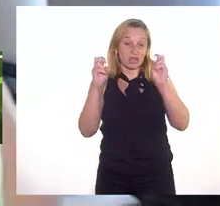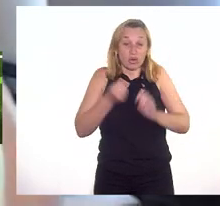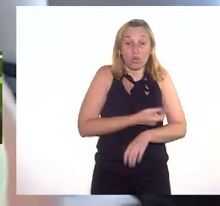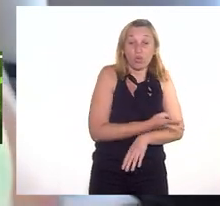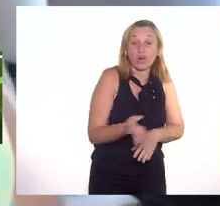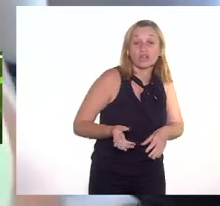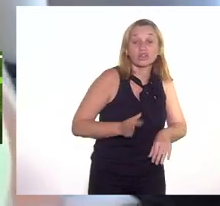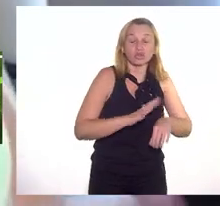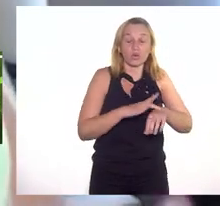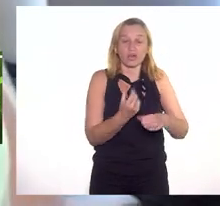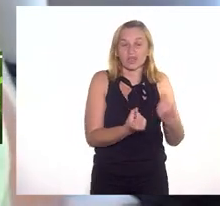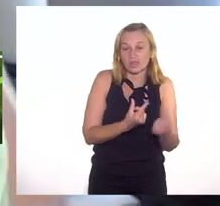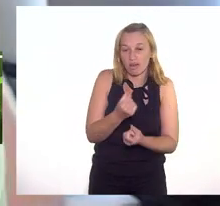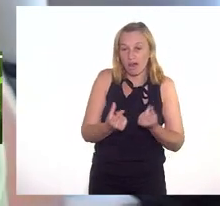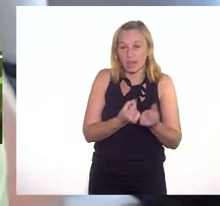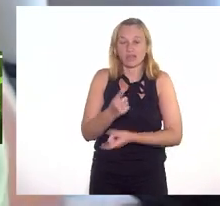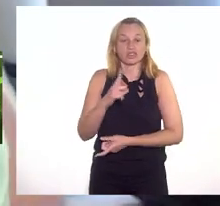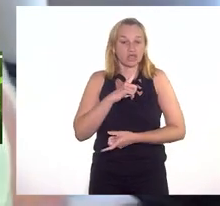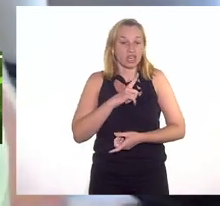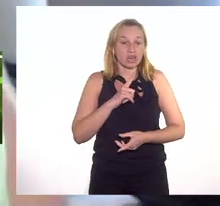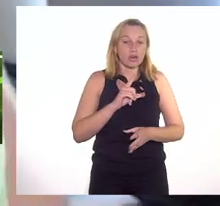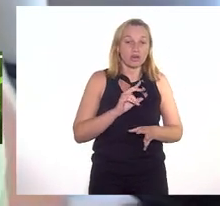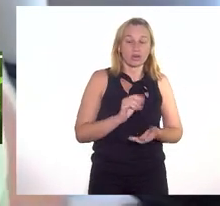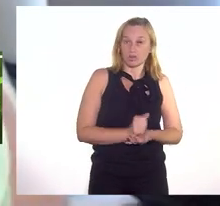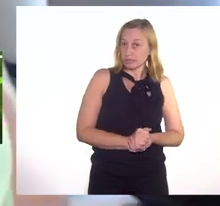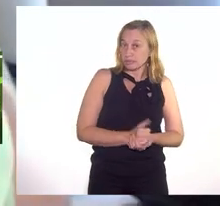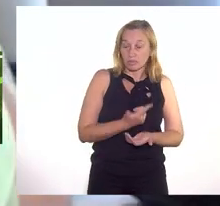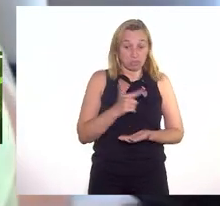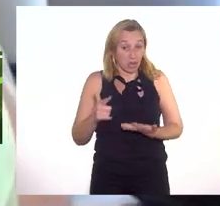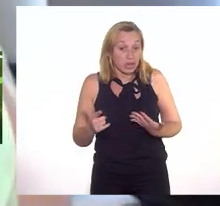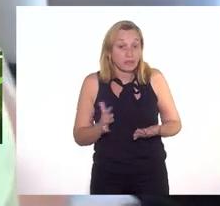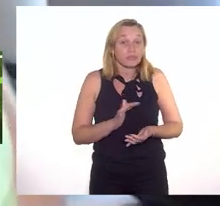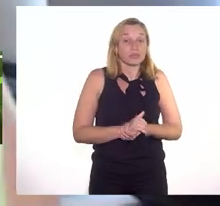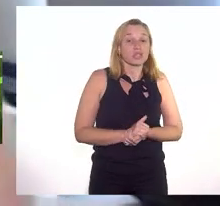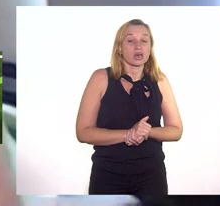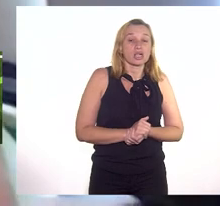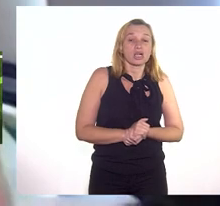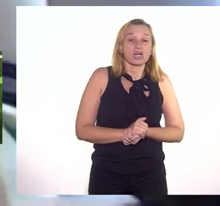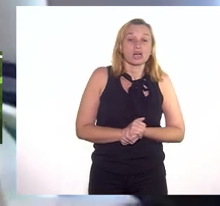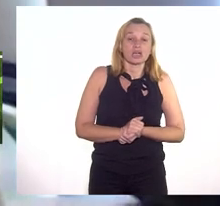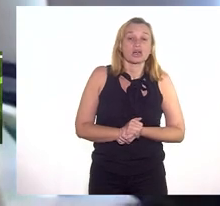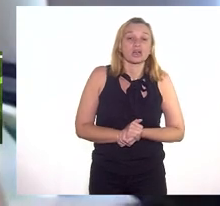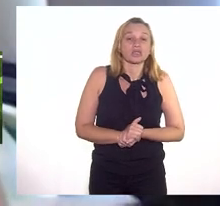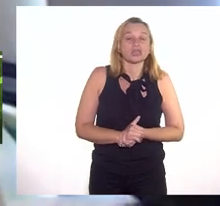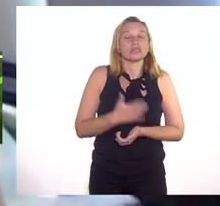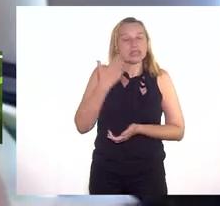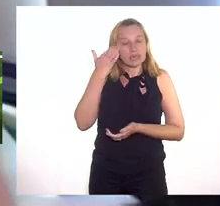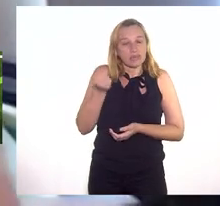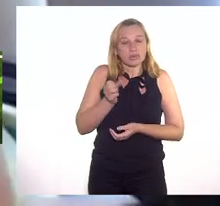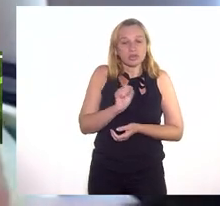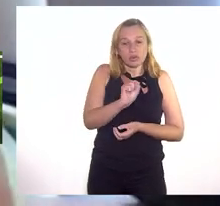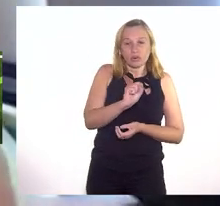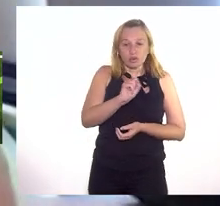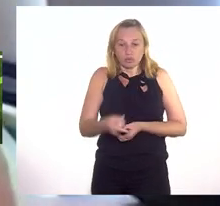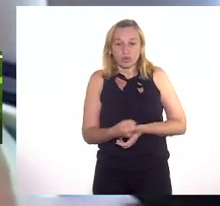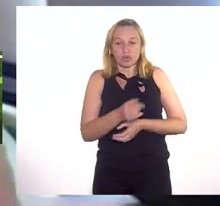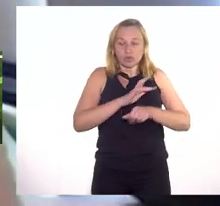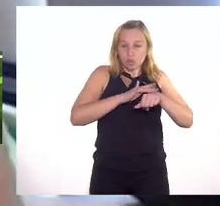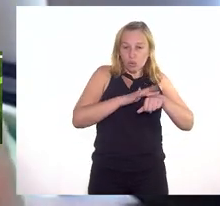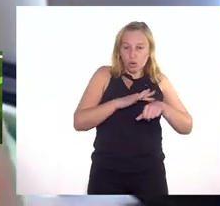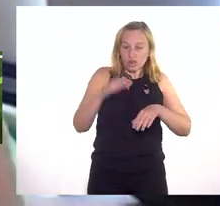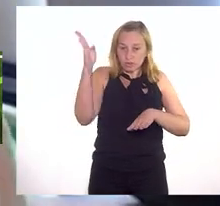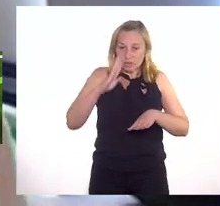raros temos, quantas doenças são, a gente não tem isso. E a gente sabe que são 8 mil doenças no